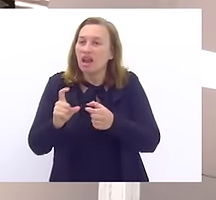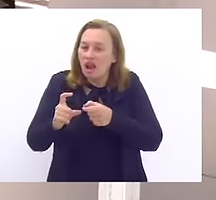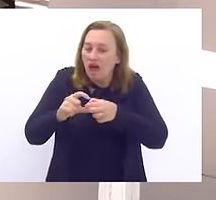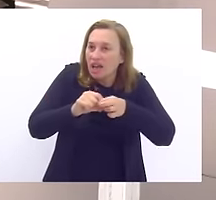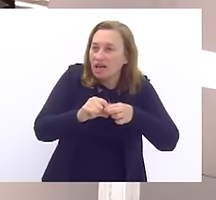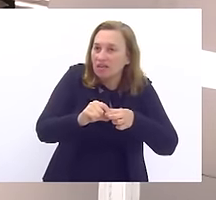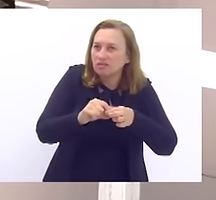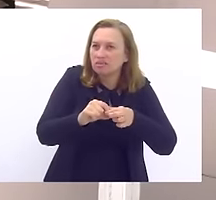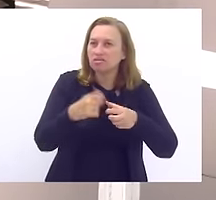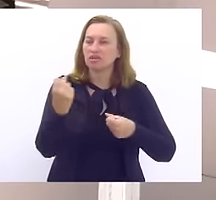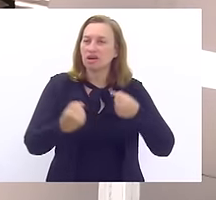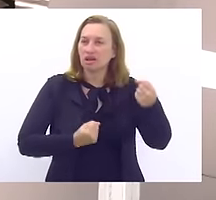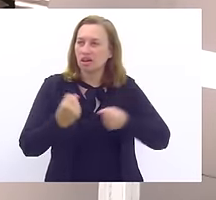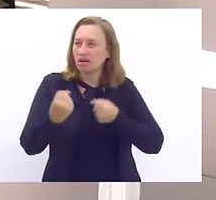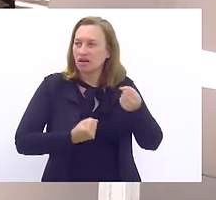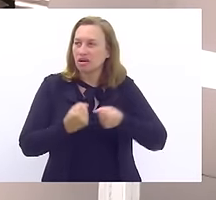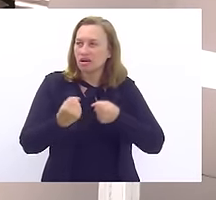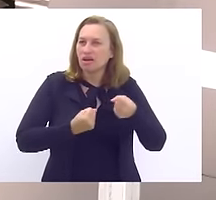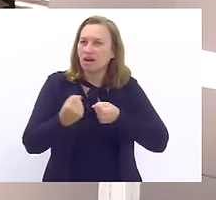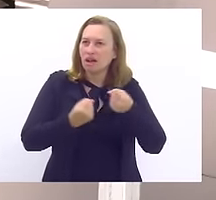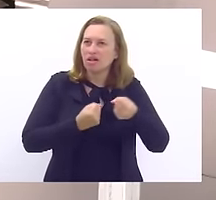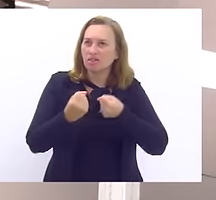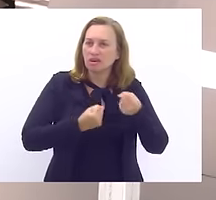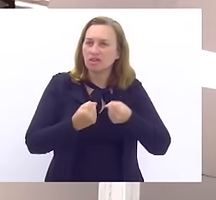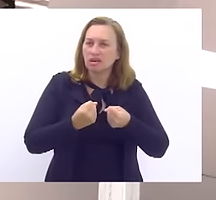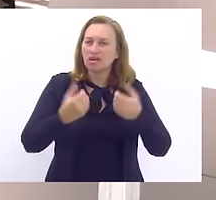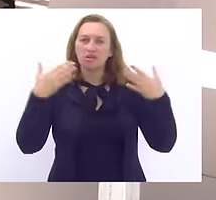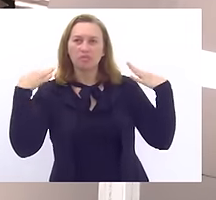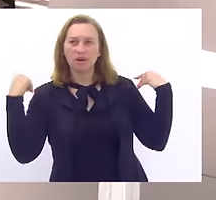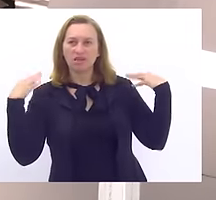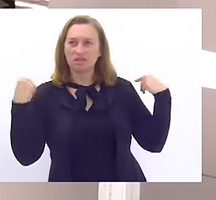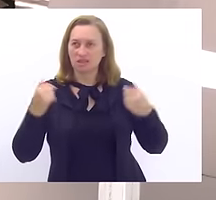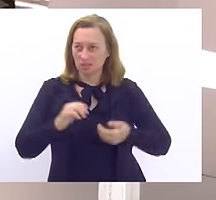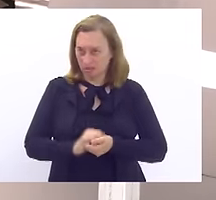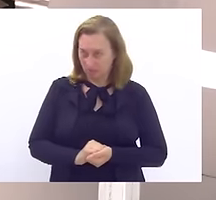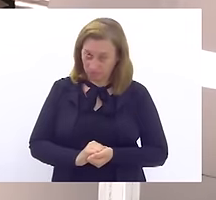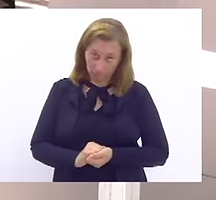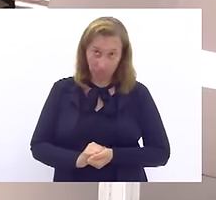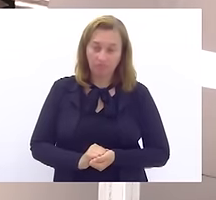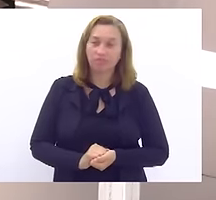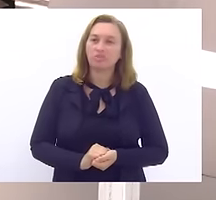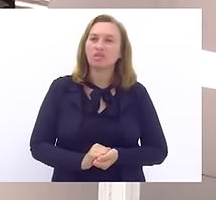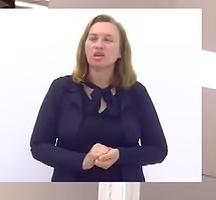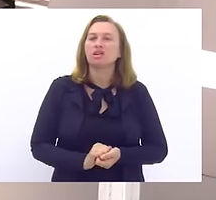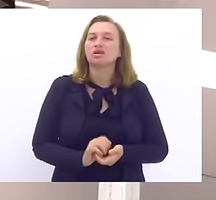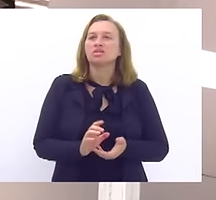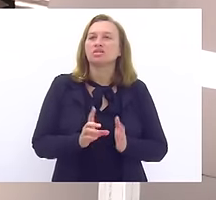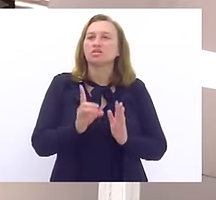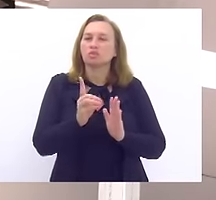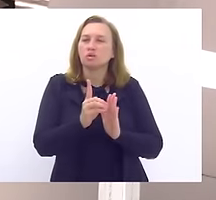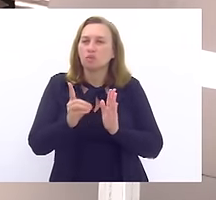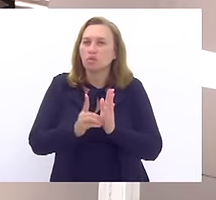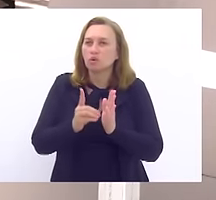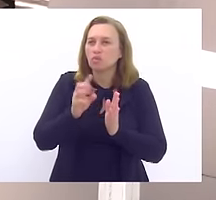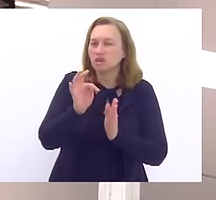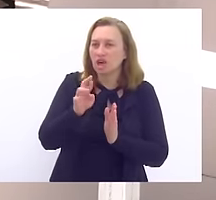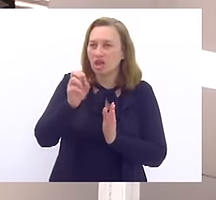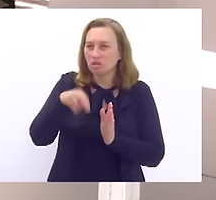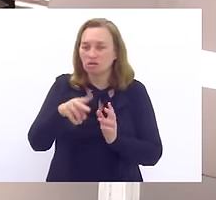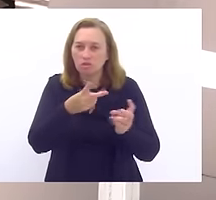de passeio que não estava fazendo nenhum tipo de transporte de cooperação técnica que dentro tem firmado